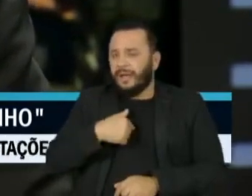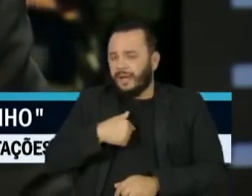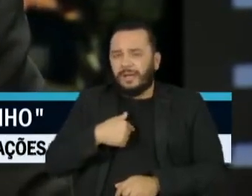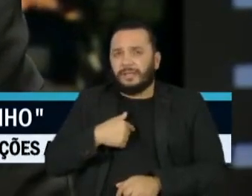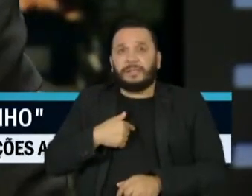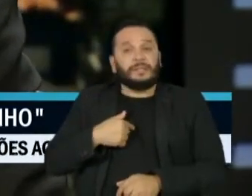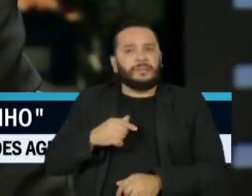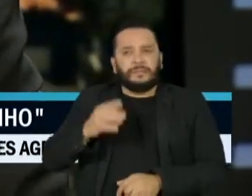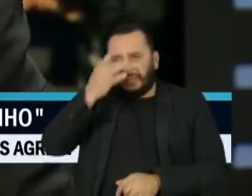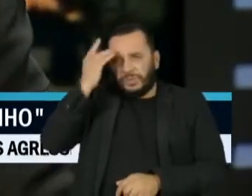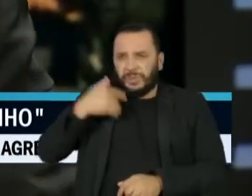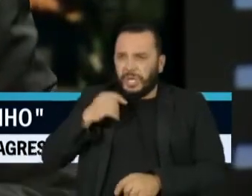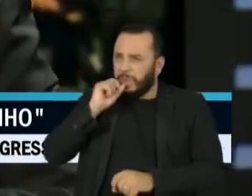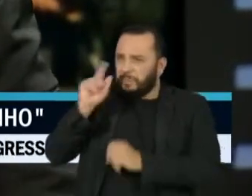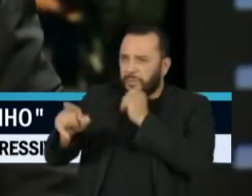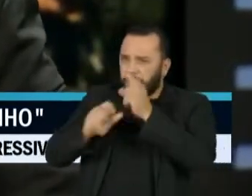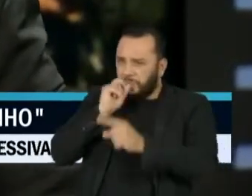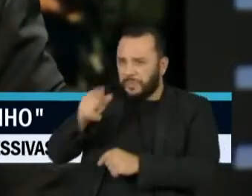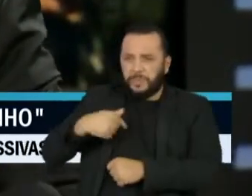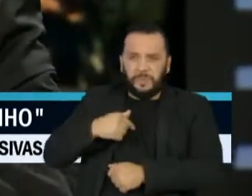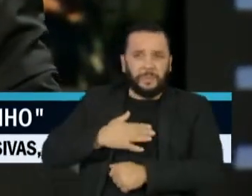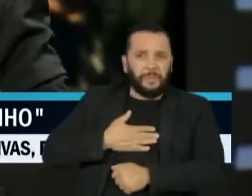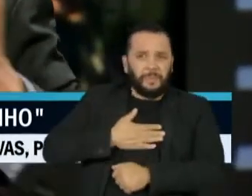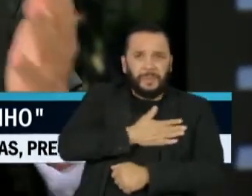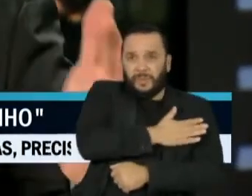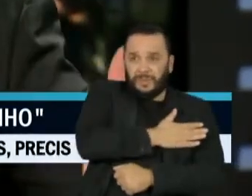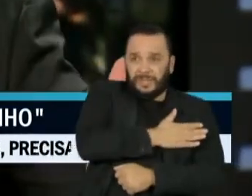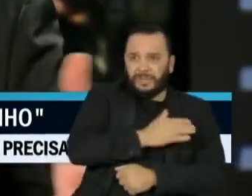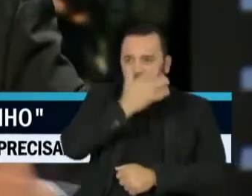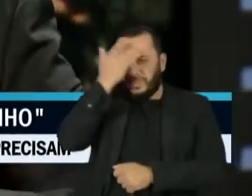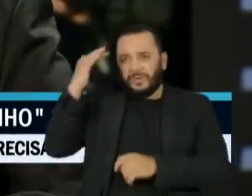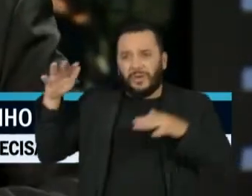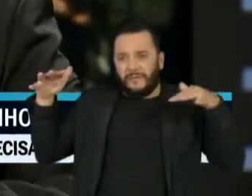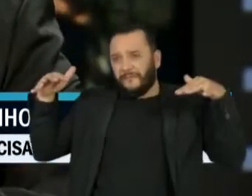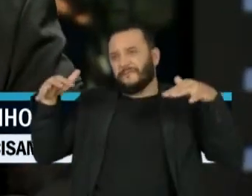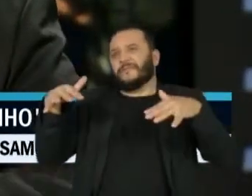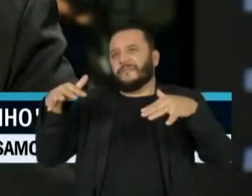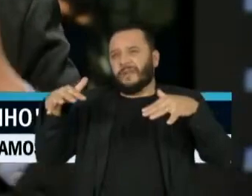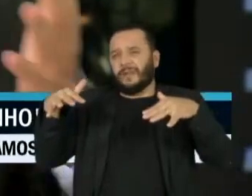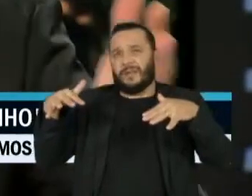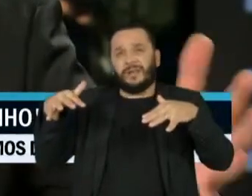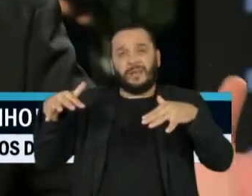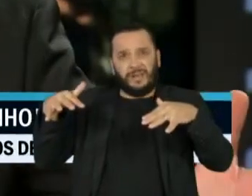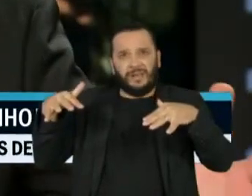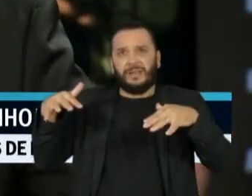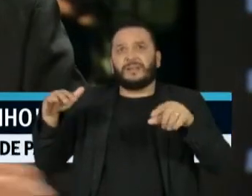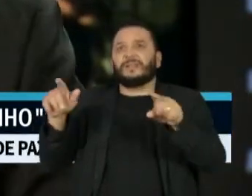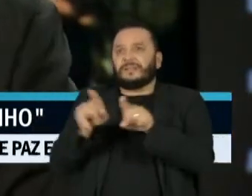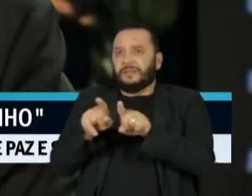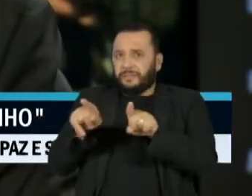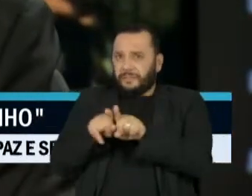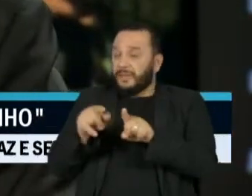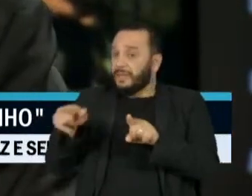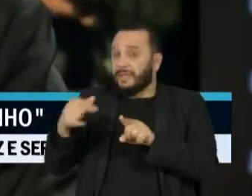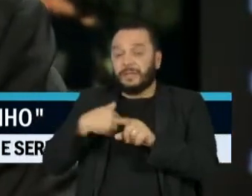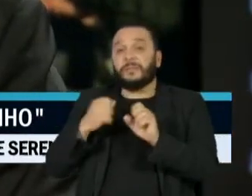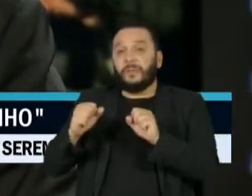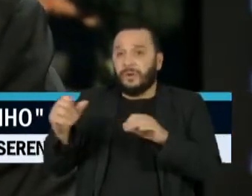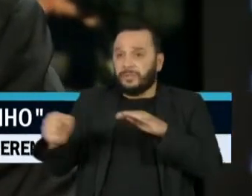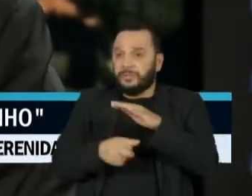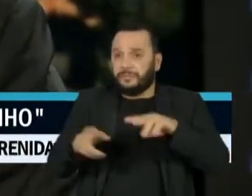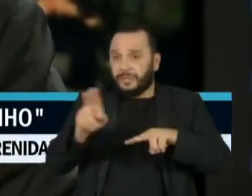essa injúria com preconceito for realizada na presença de várias pessoas, com comunicação extensa, a pena é de